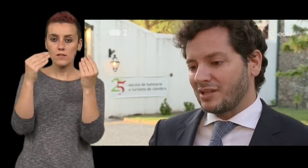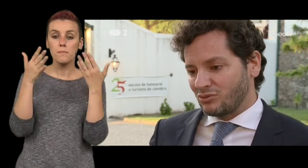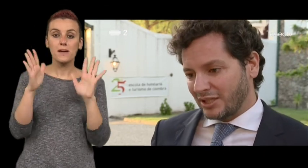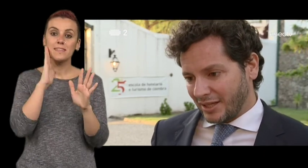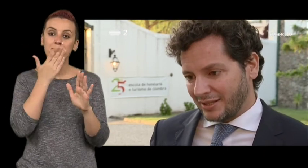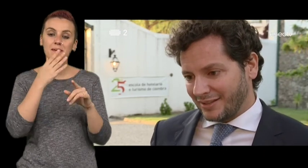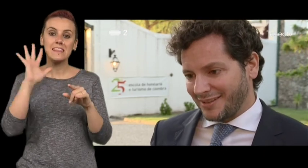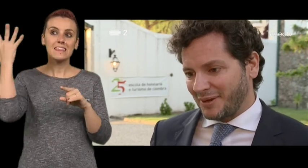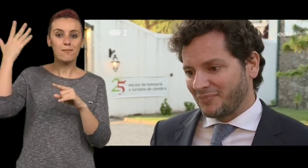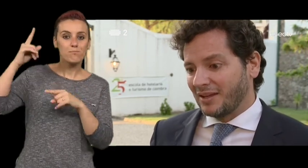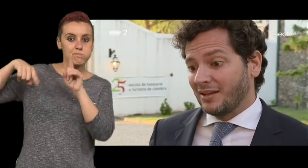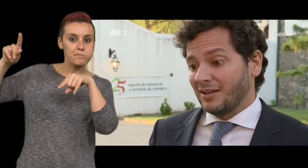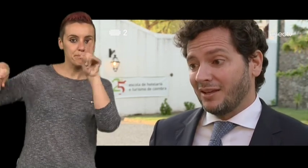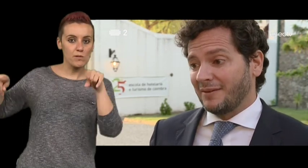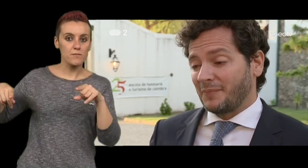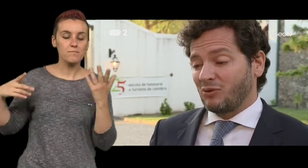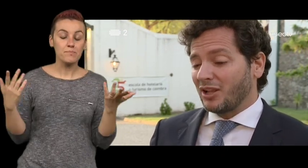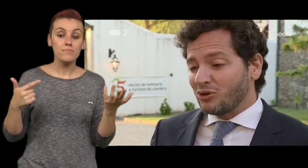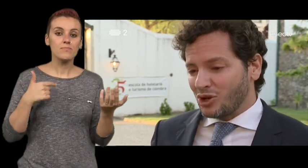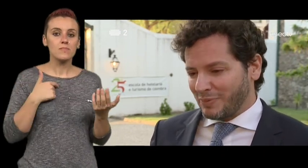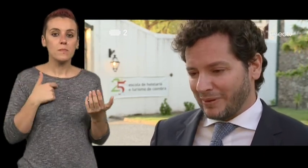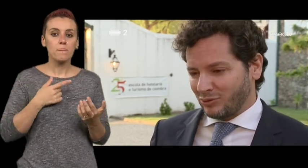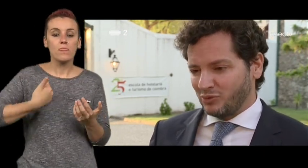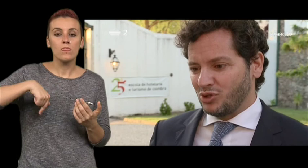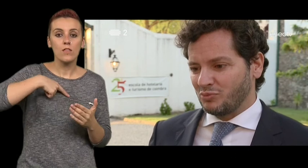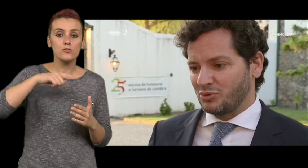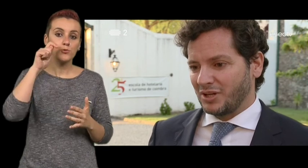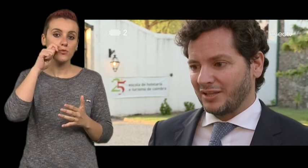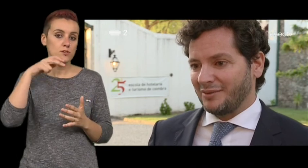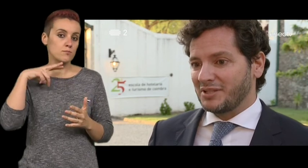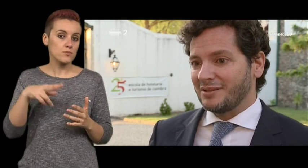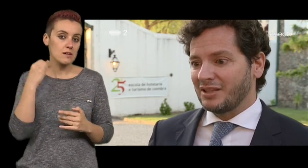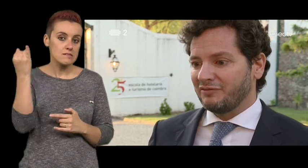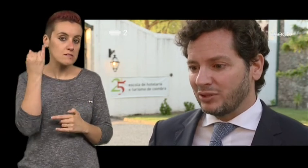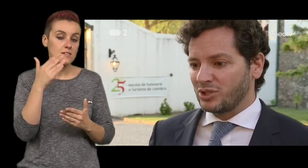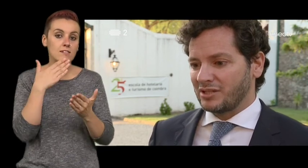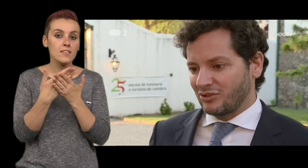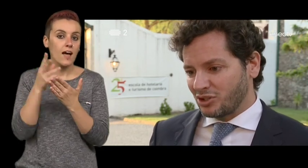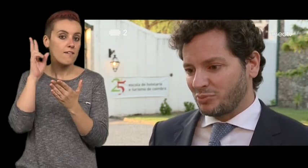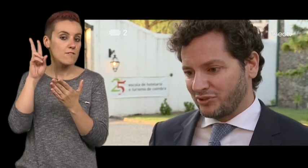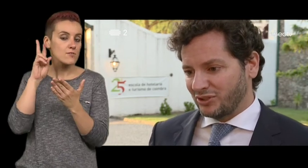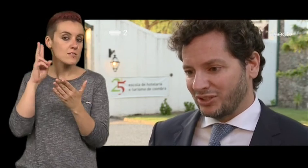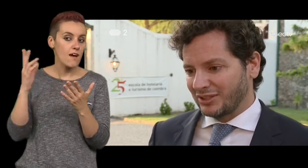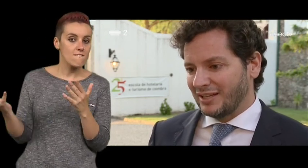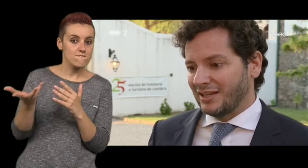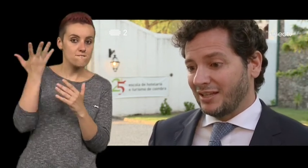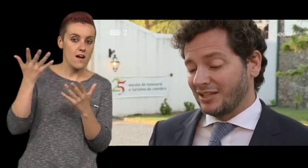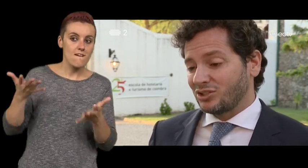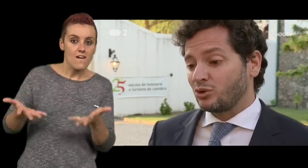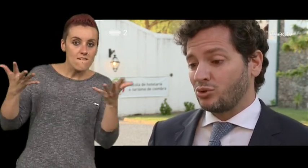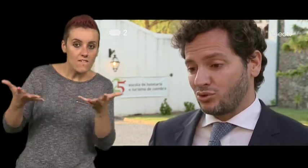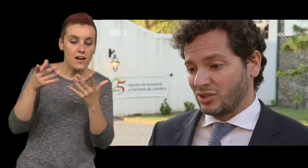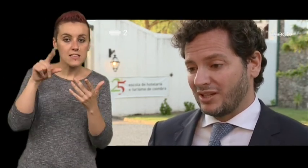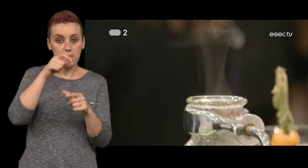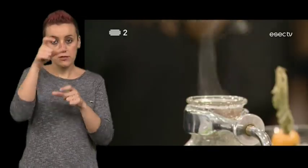uma sazonalidade grande também. Qual é o nosso papel como Turismo Portugal? É precisamente a valorização destas profissões e